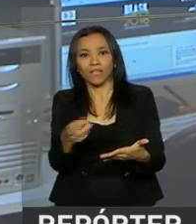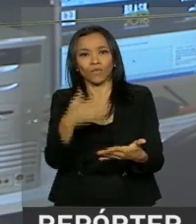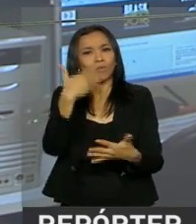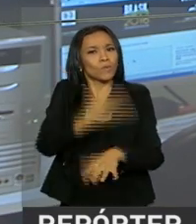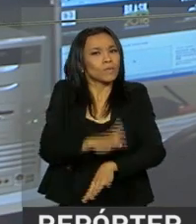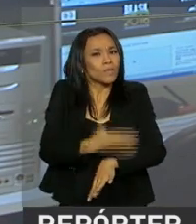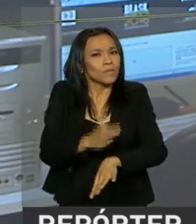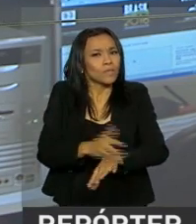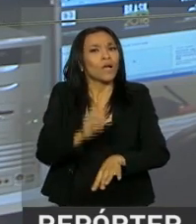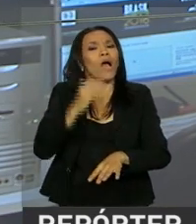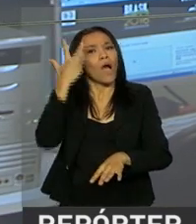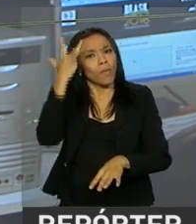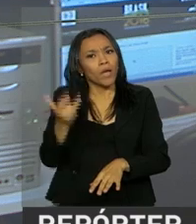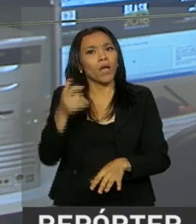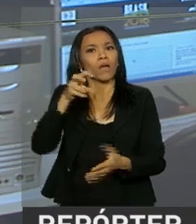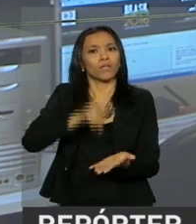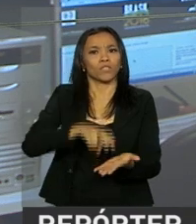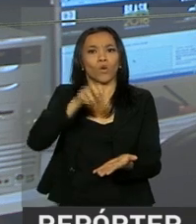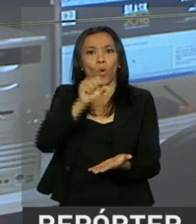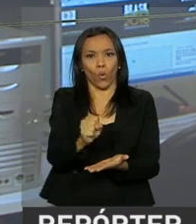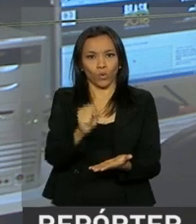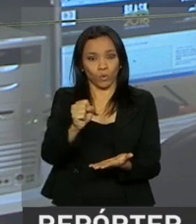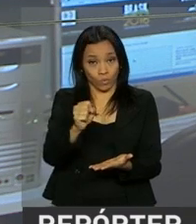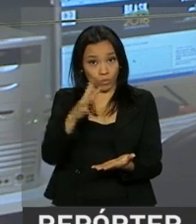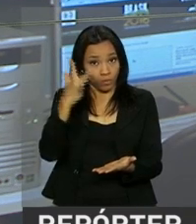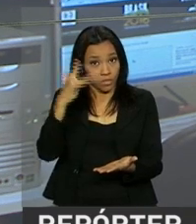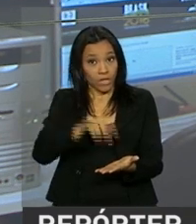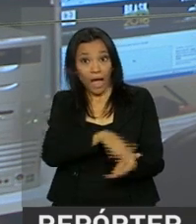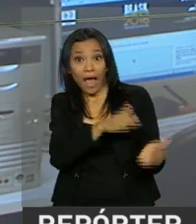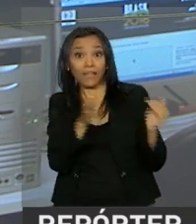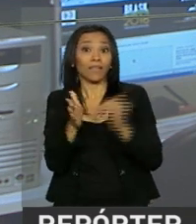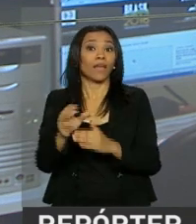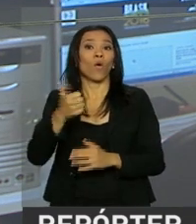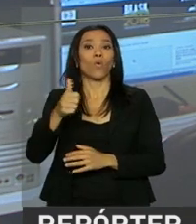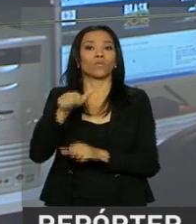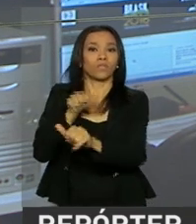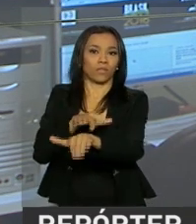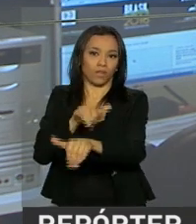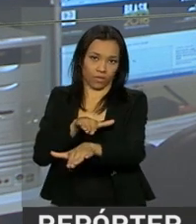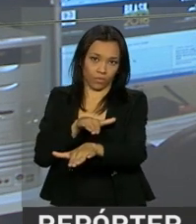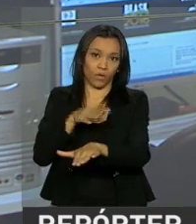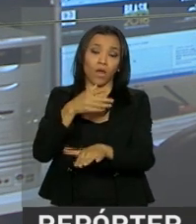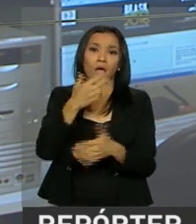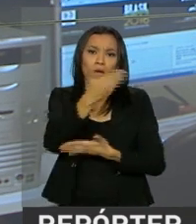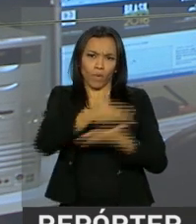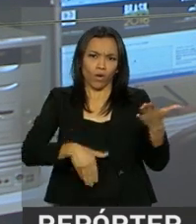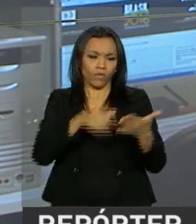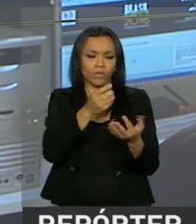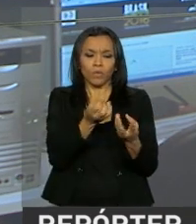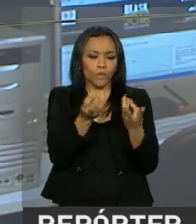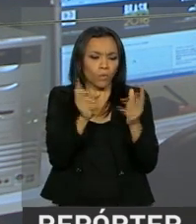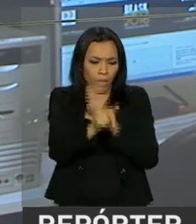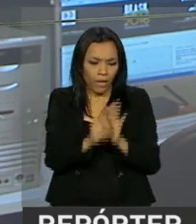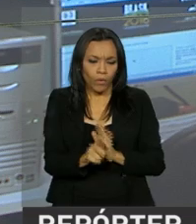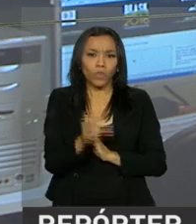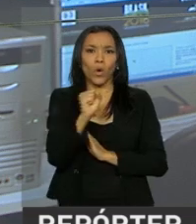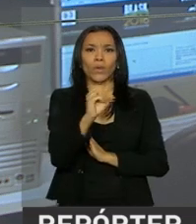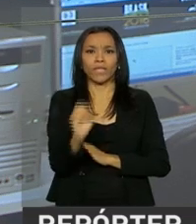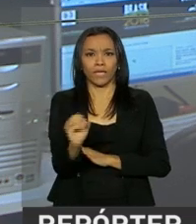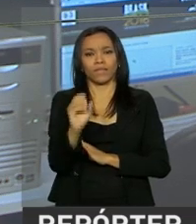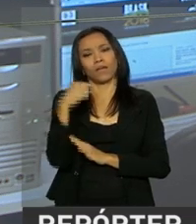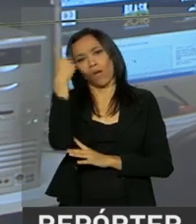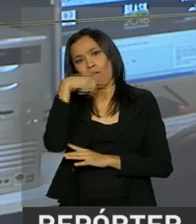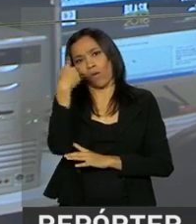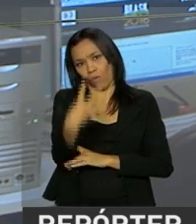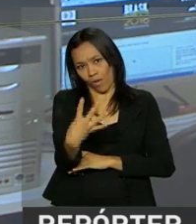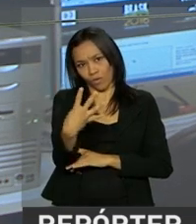começa amanhã às 8 da manhã e vai até o dia 11 de setembro. A prova tem 80 questões e poderá ser concluída em até 4